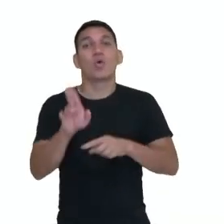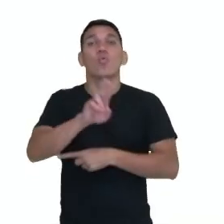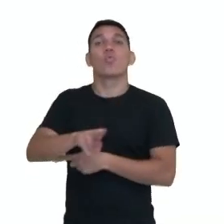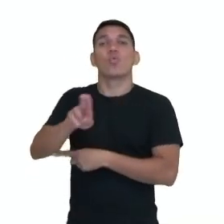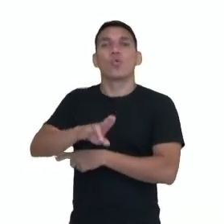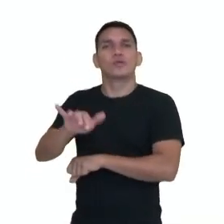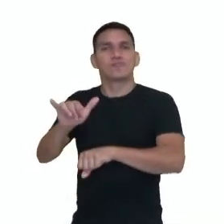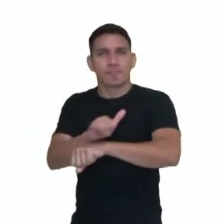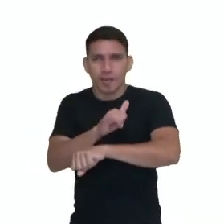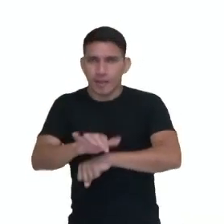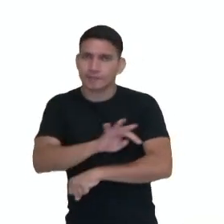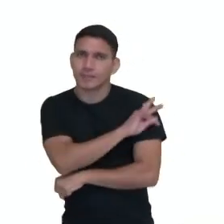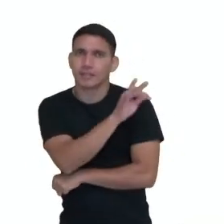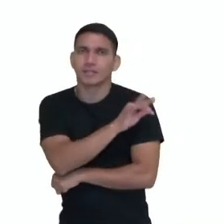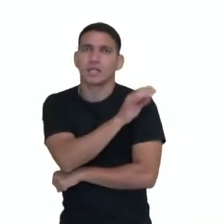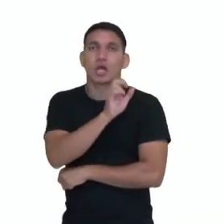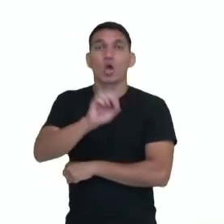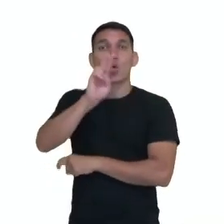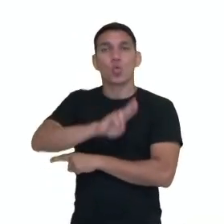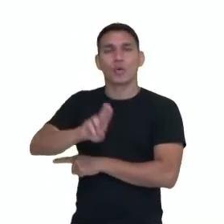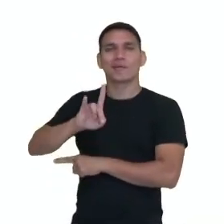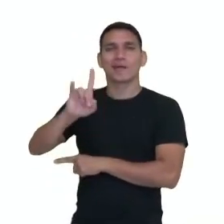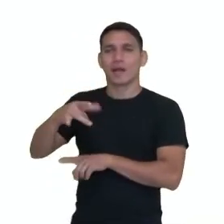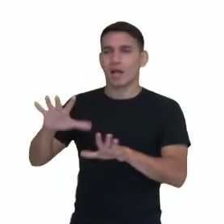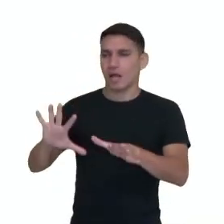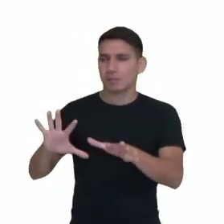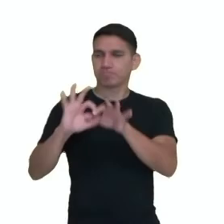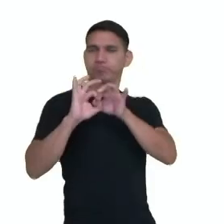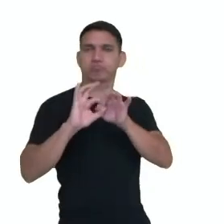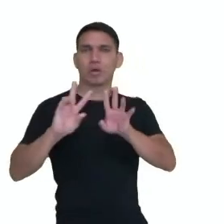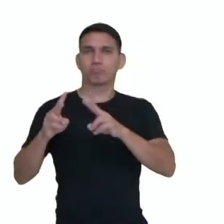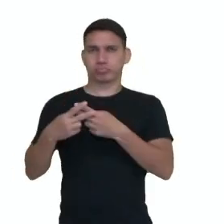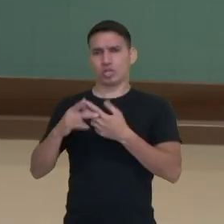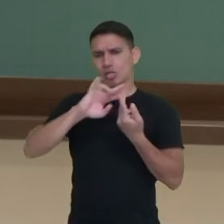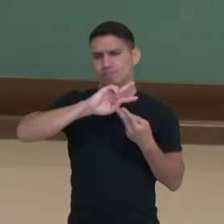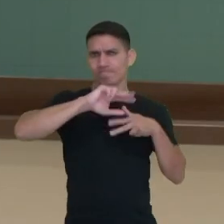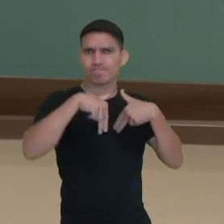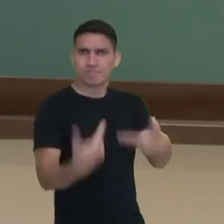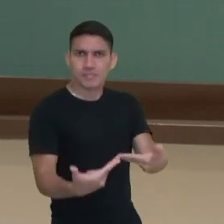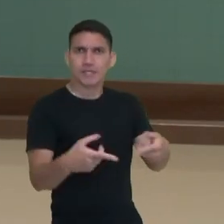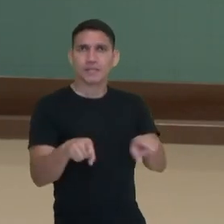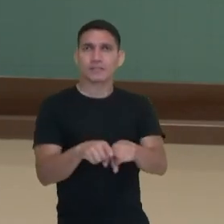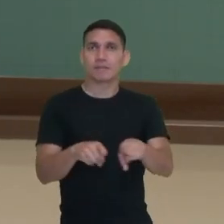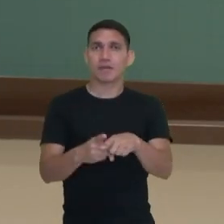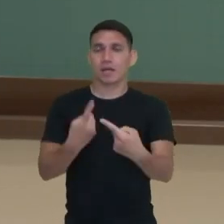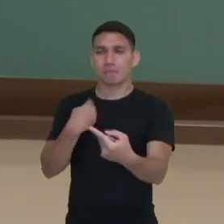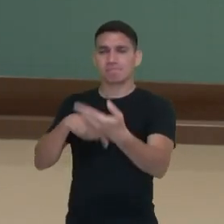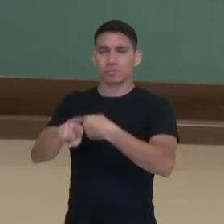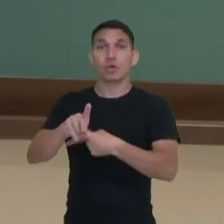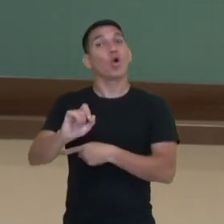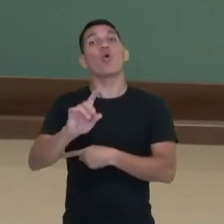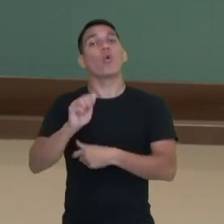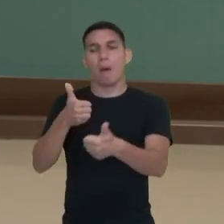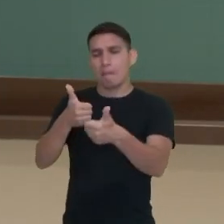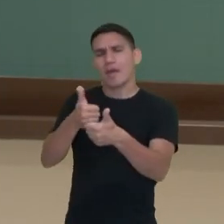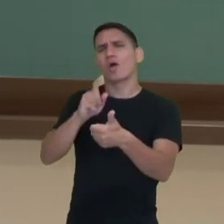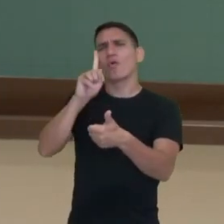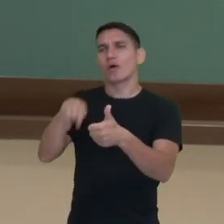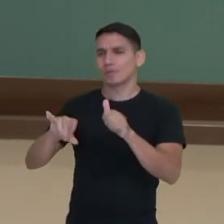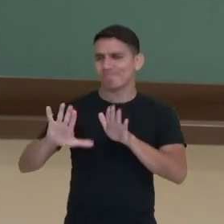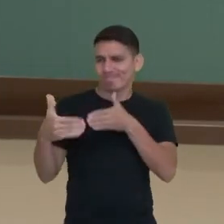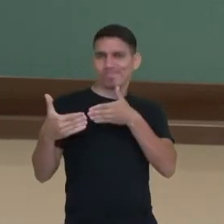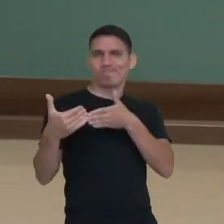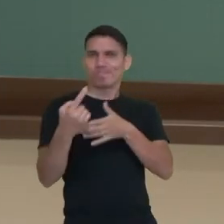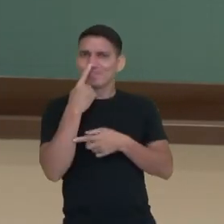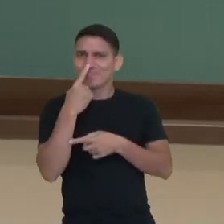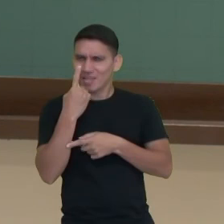de técnicas de agarramento, derrubadas e golpes. Lembra? Curta distância, aquele combate mais corpo a